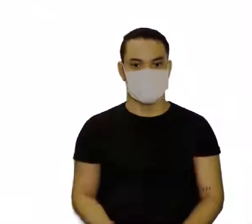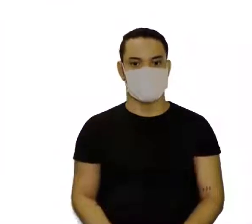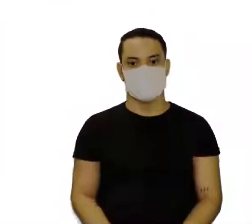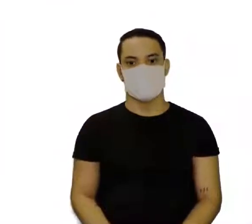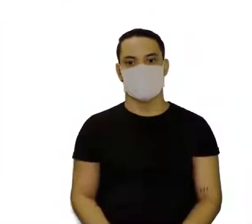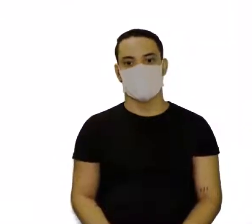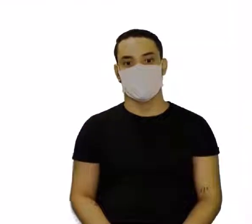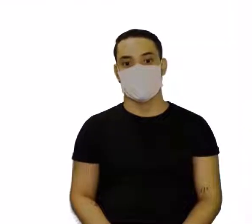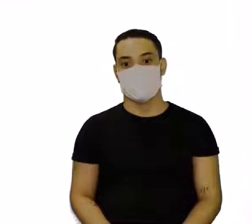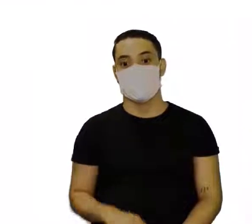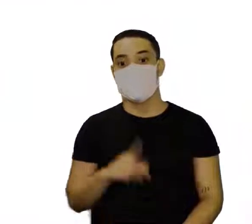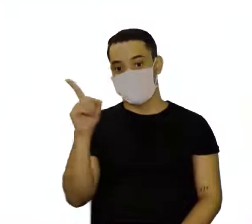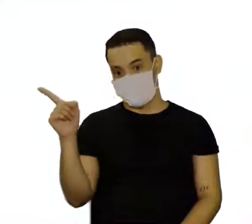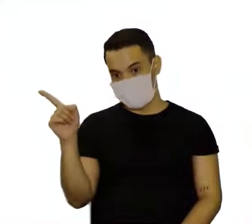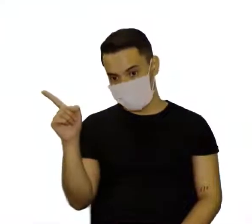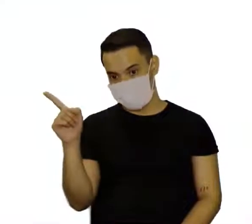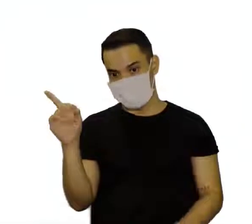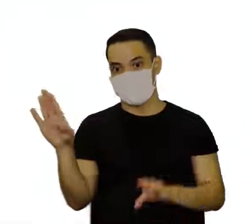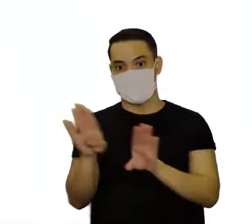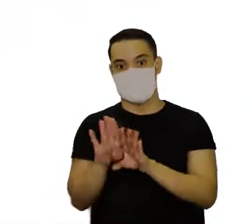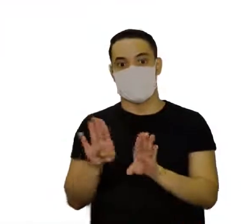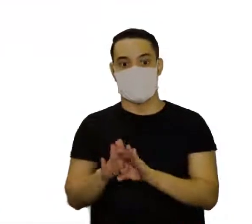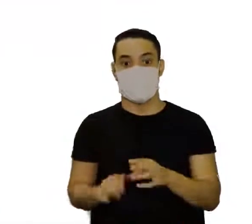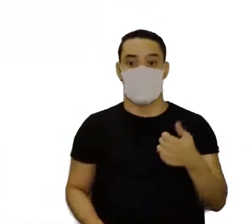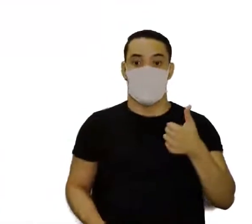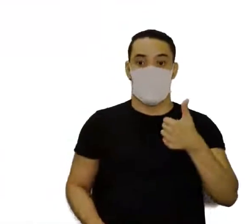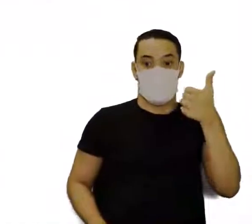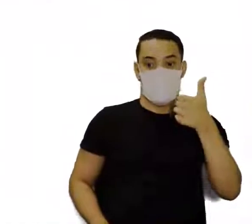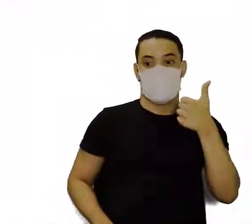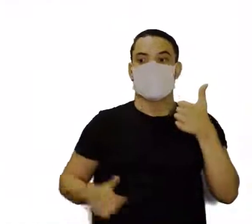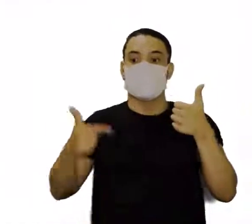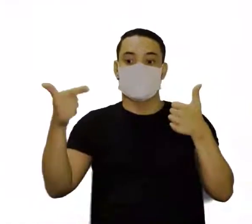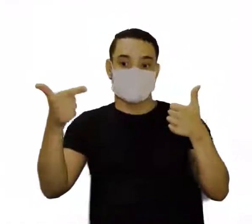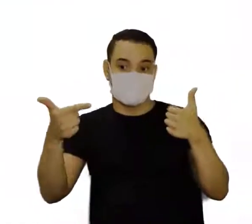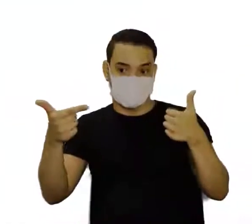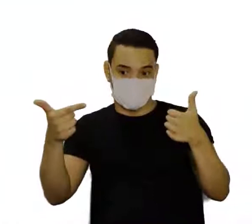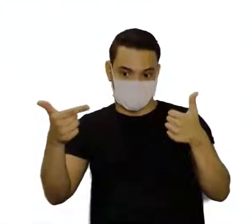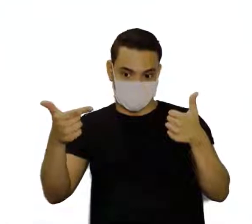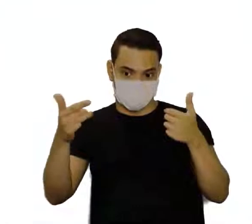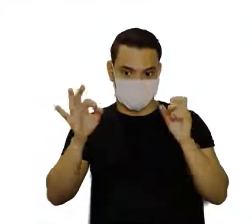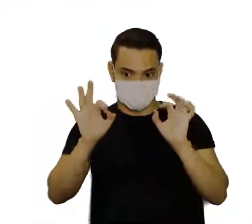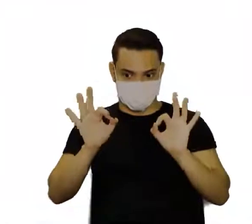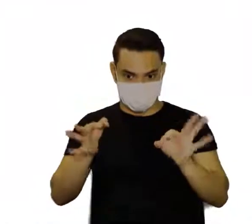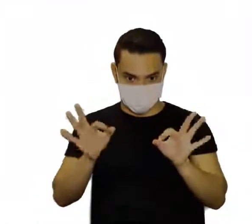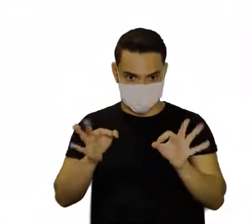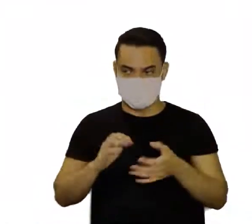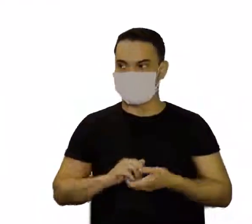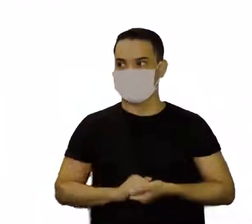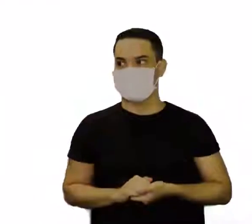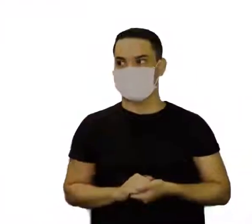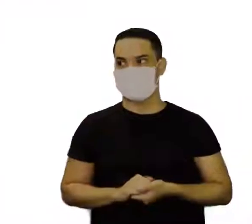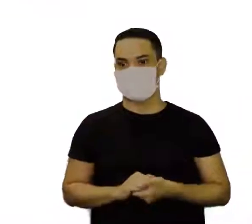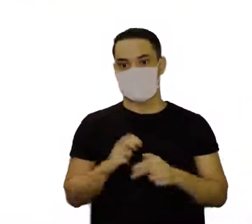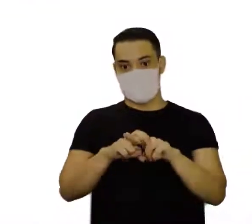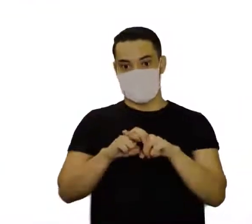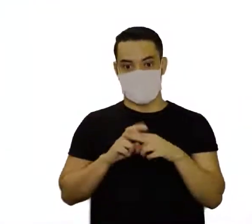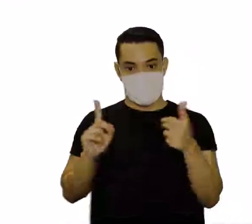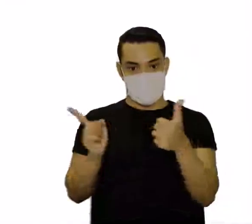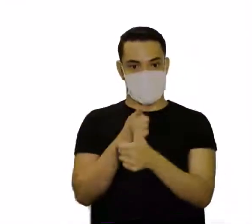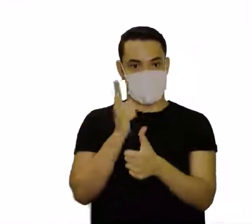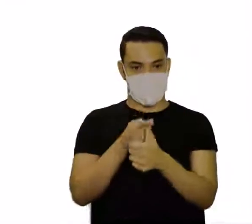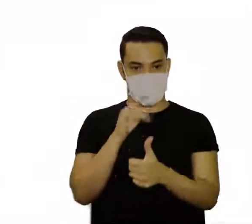elétrica em amperes, aqui ó, tensão em volts, resistor 2, certo? No primeiro, ó, quando